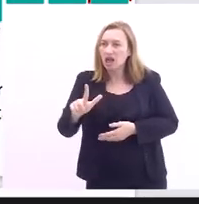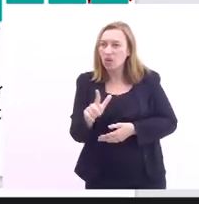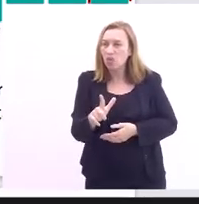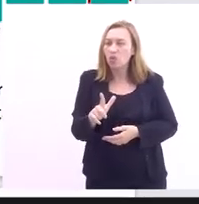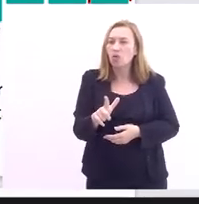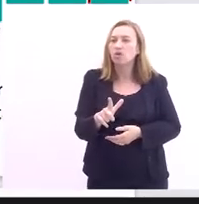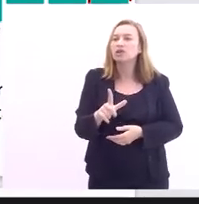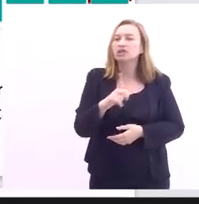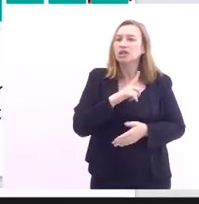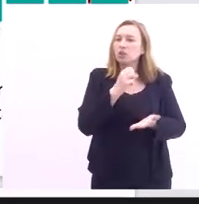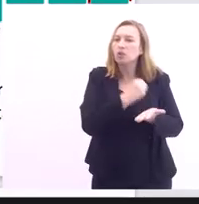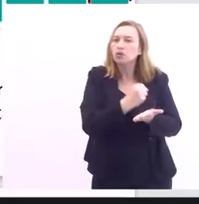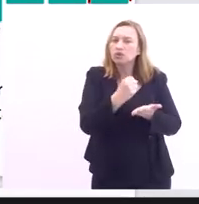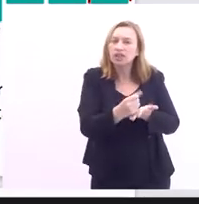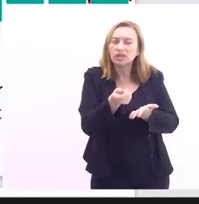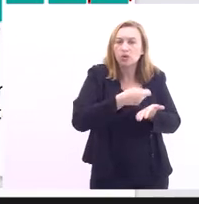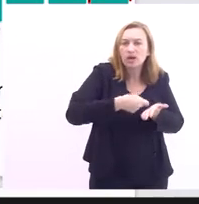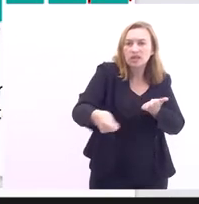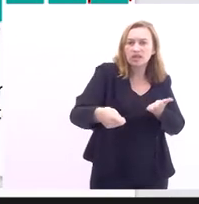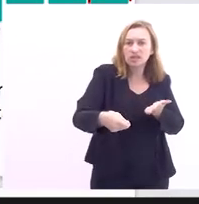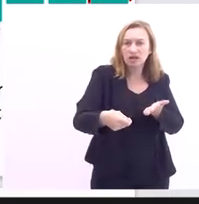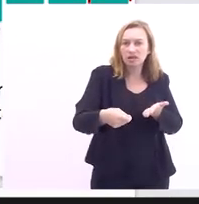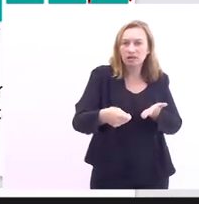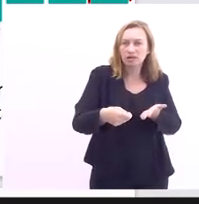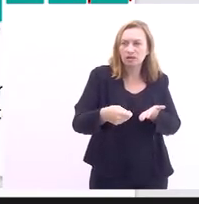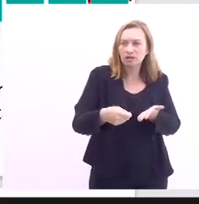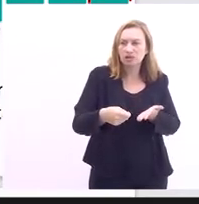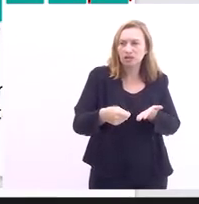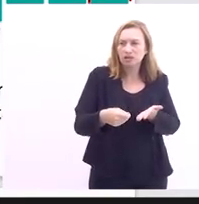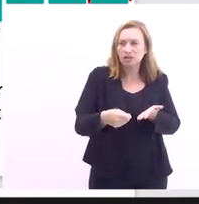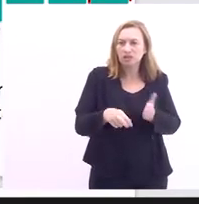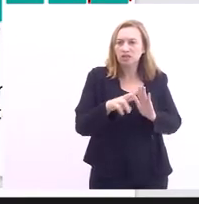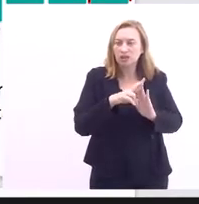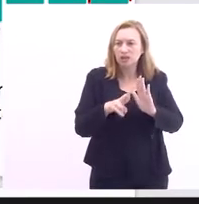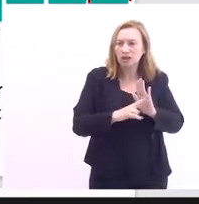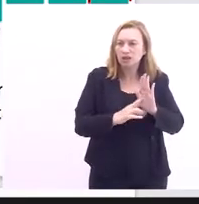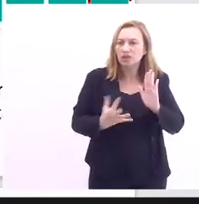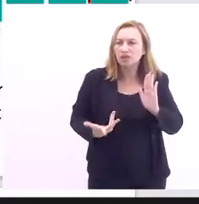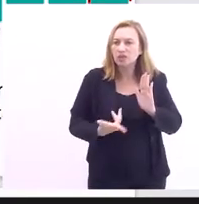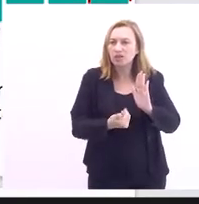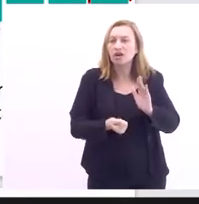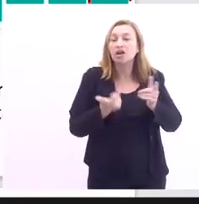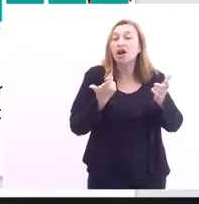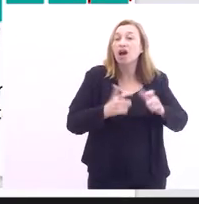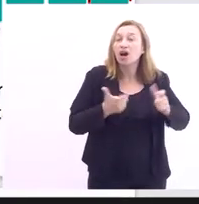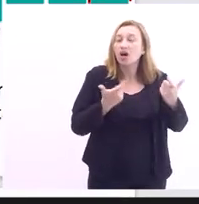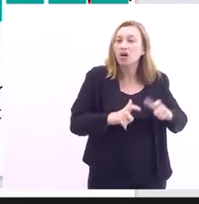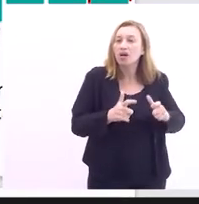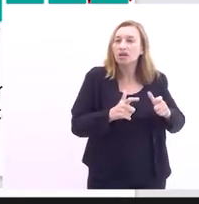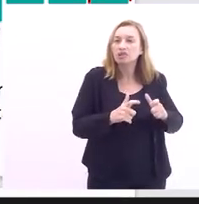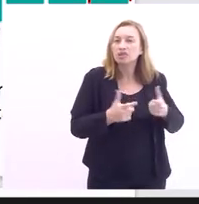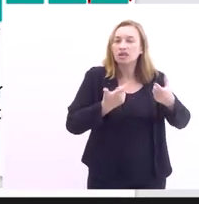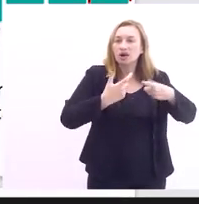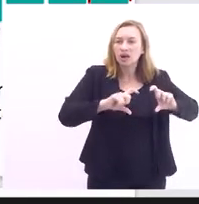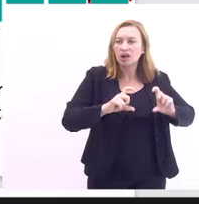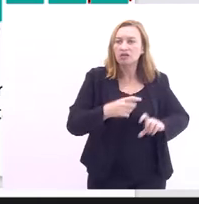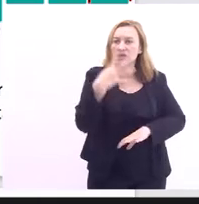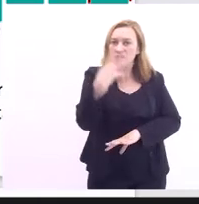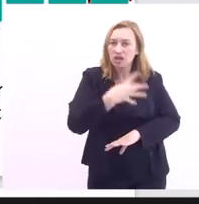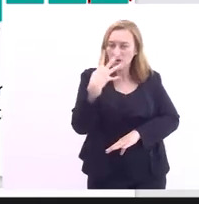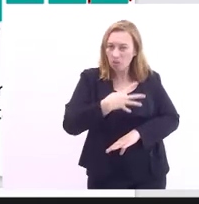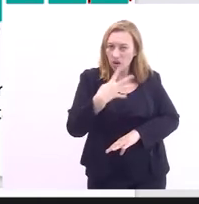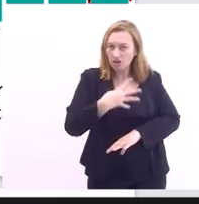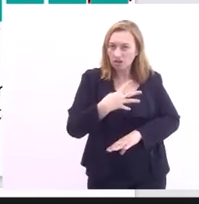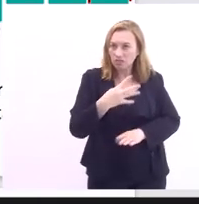o contrato assinado com uns critérios de eficiência, onde lá na subcláusula quarta do contrato de